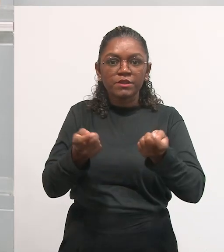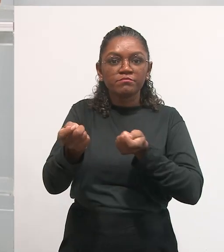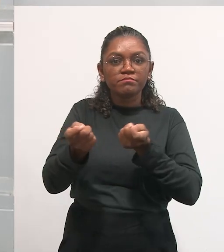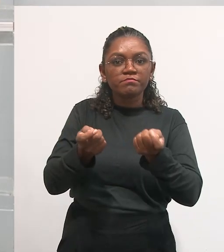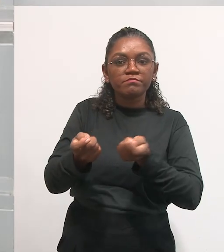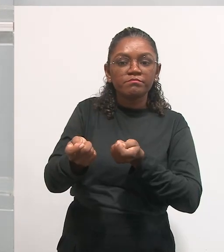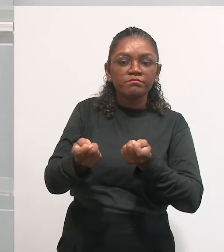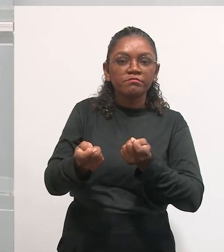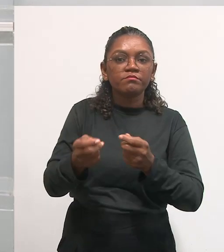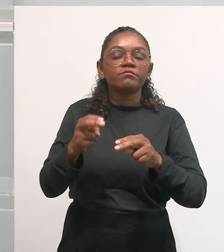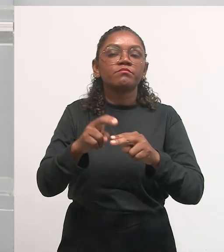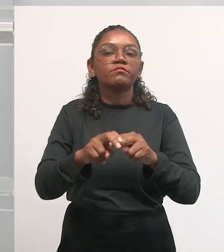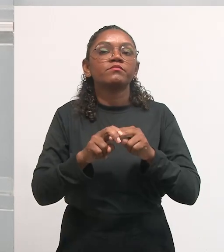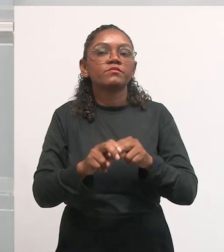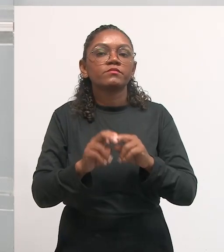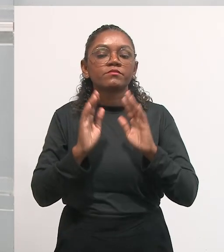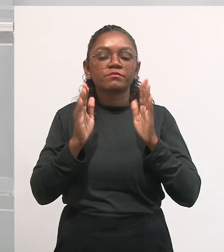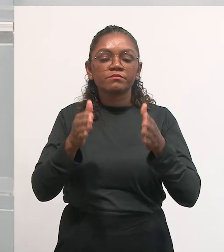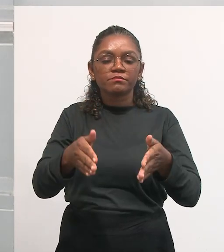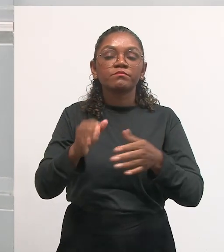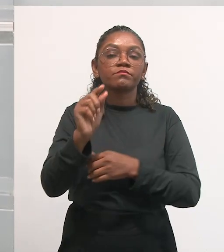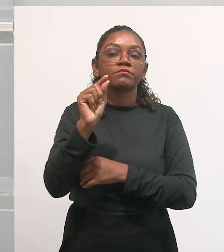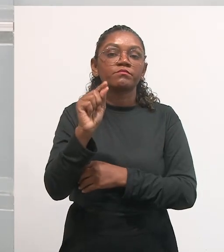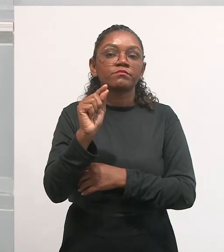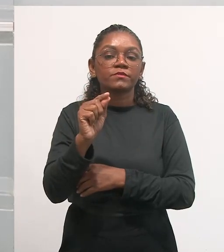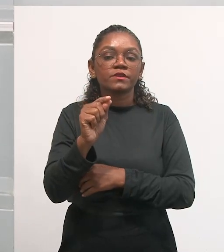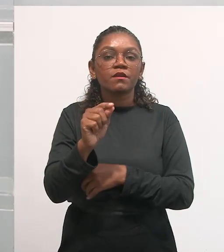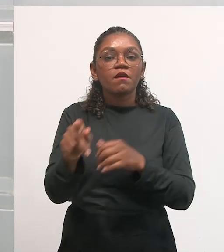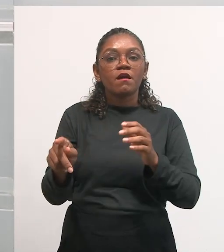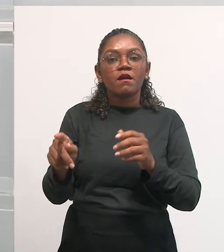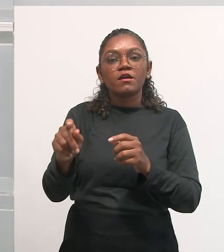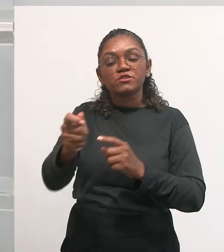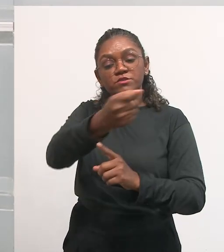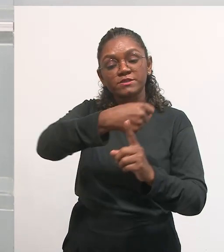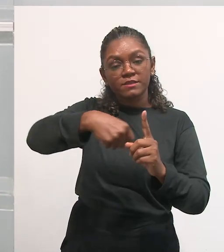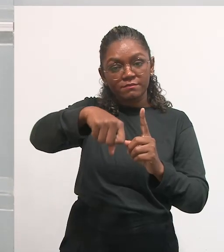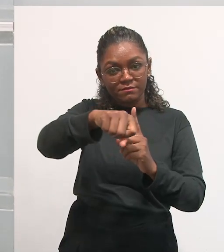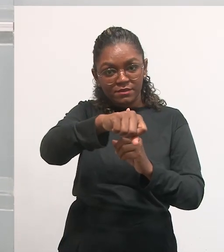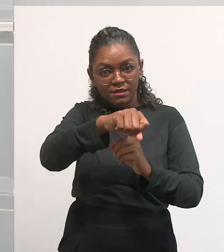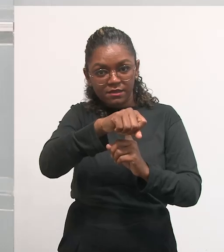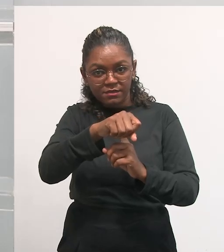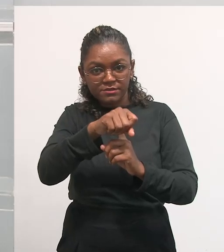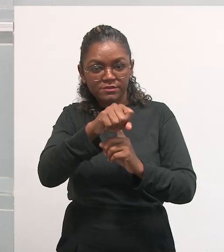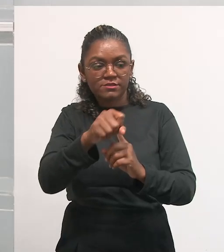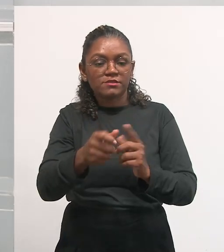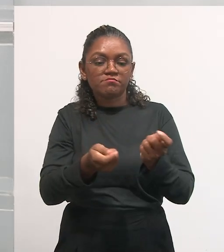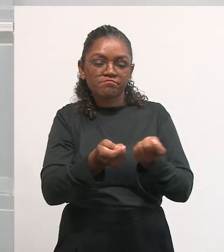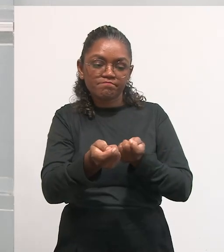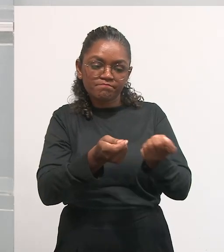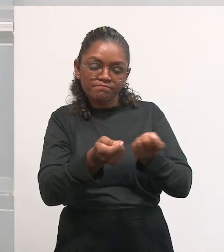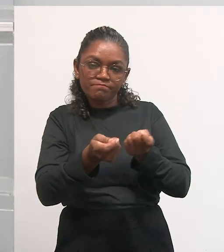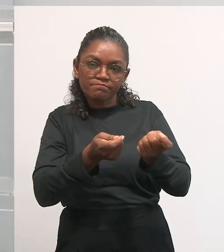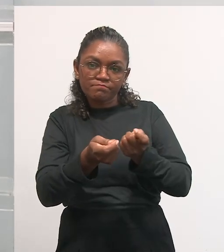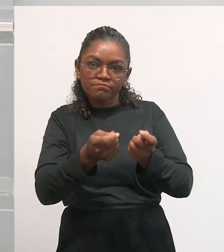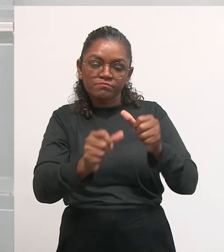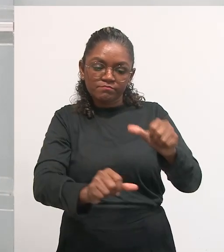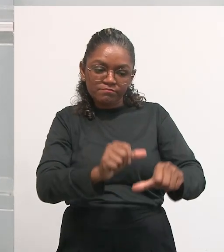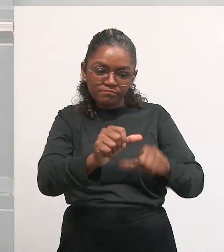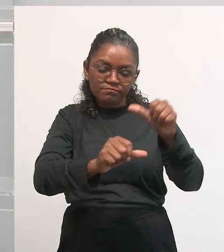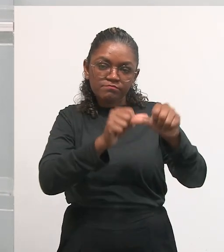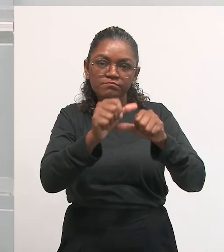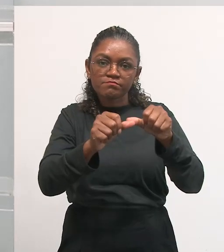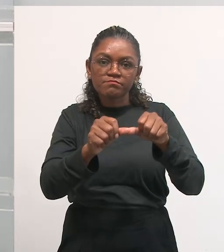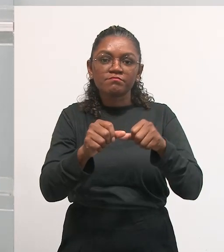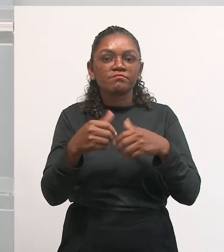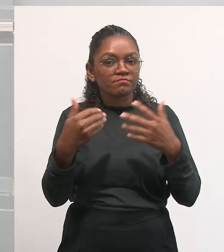currículo ele é pensado para modelar uma sociedade para modelar um espaço só que ele faz essa reflexão na